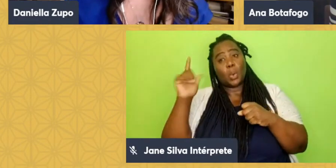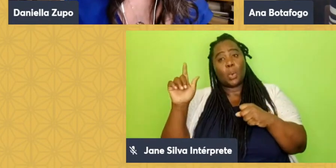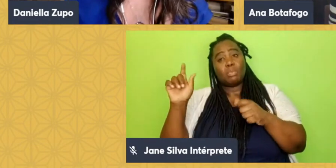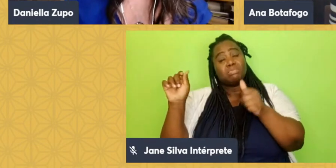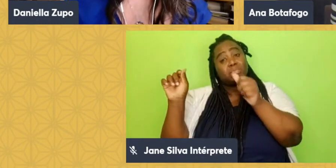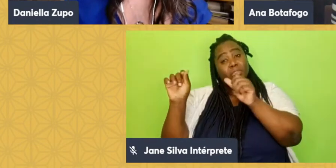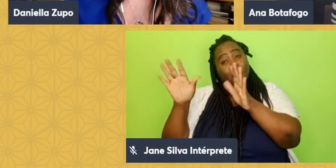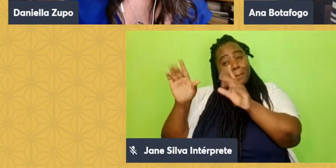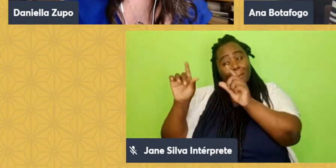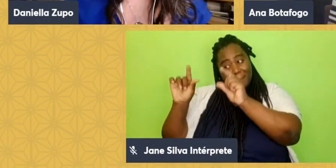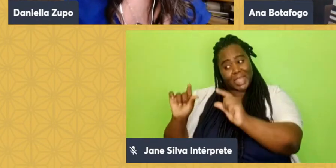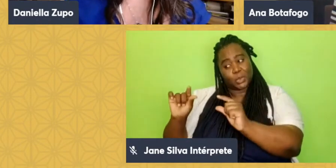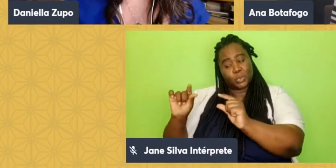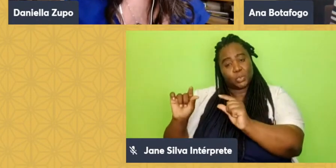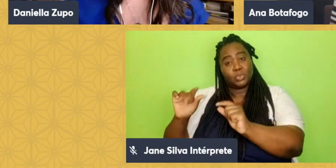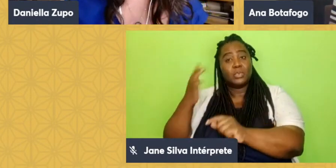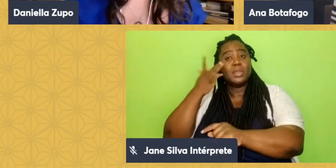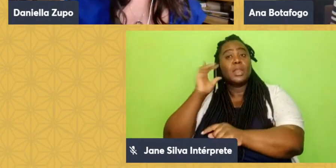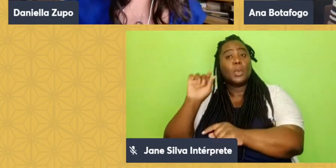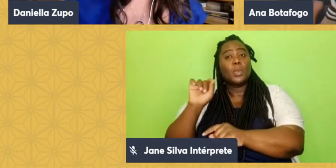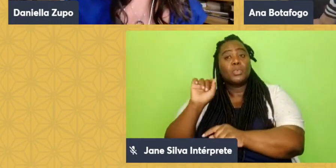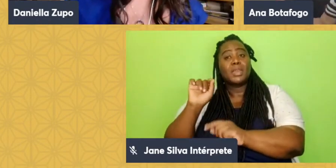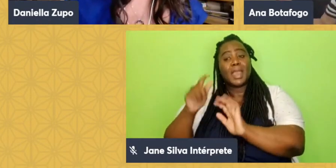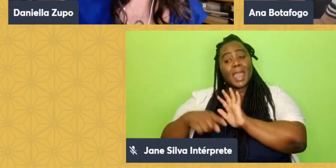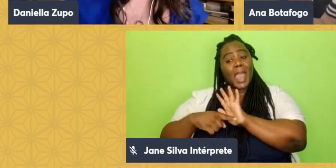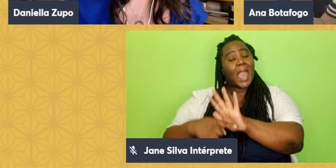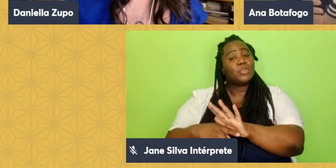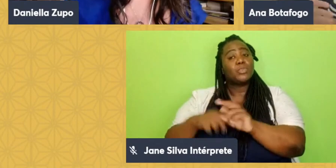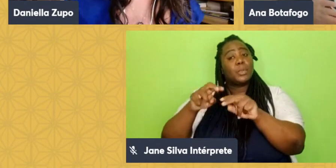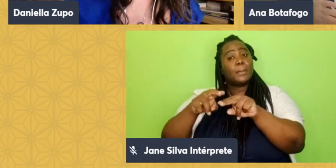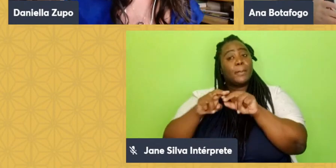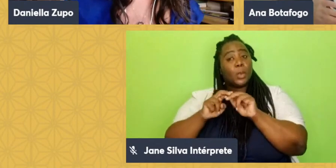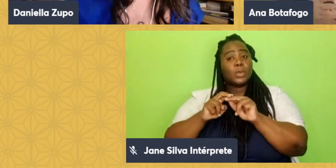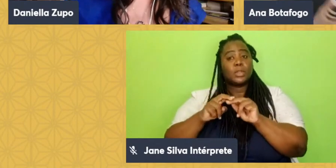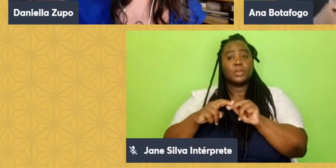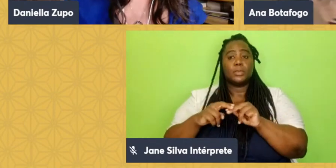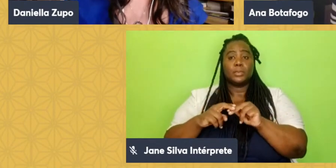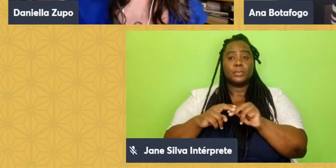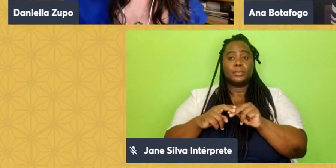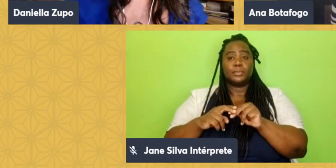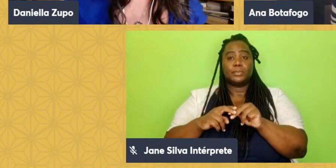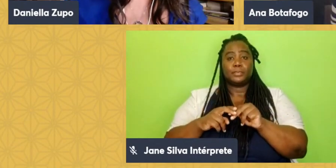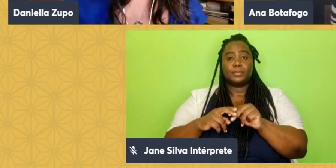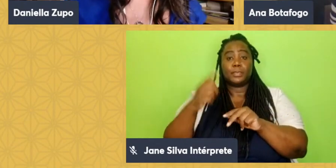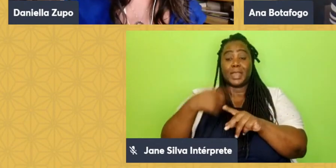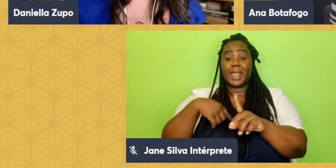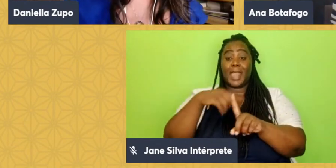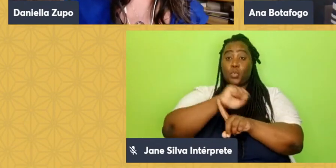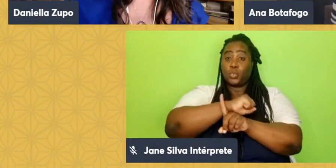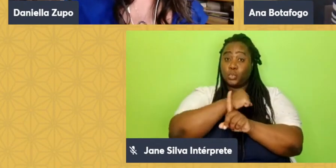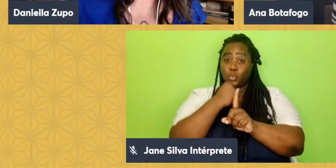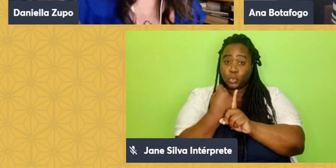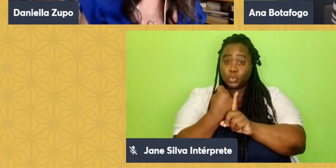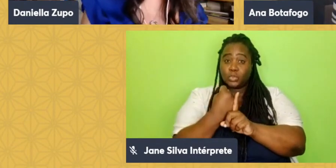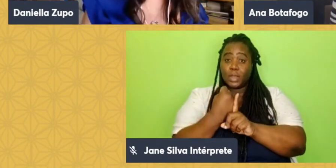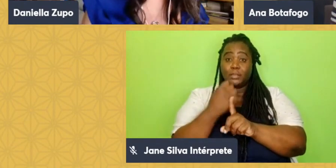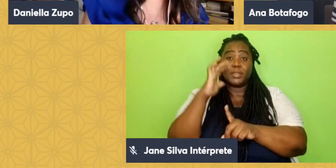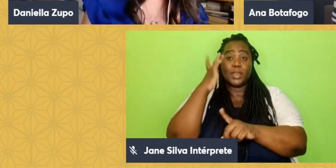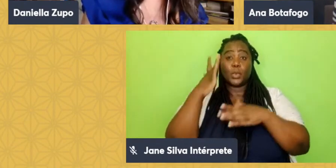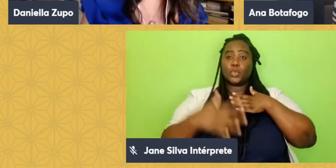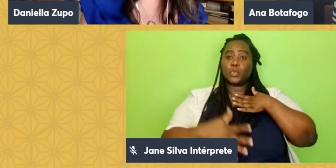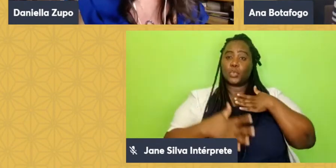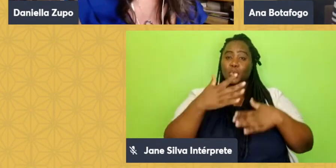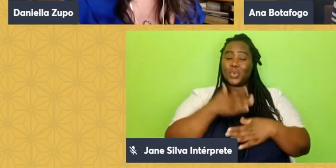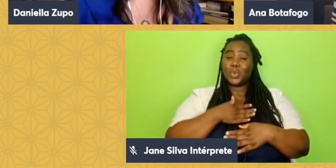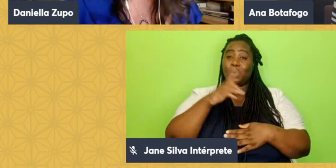conseguem menos Então eu acho que ajuda por isso é e o ser sociável Eu acho que o corpo